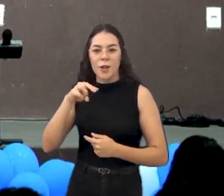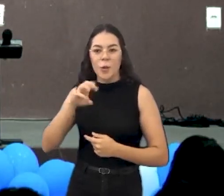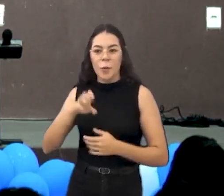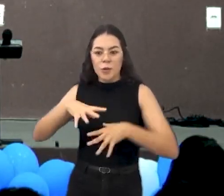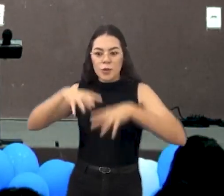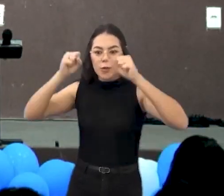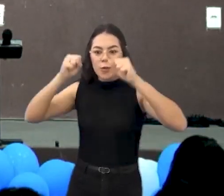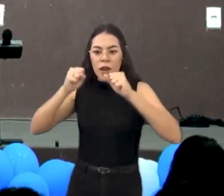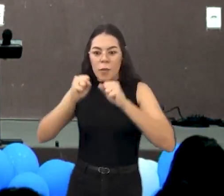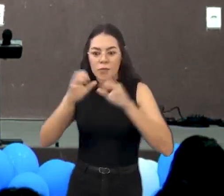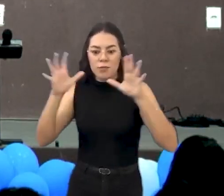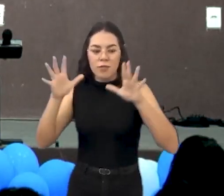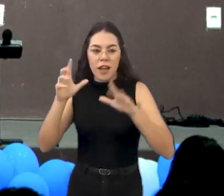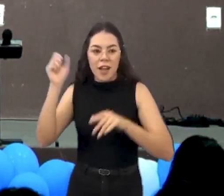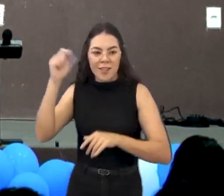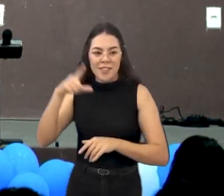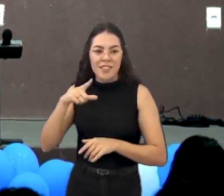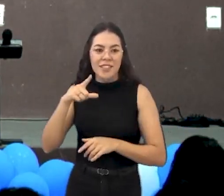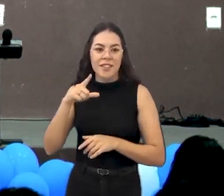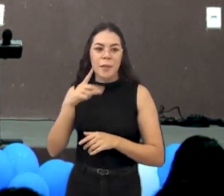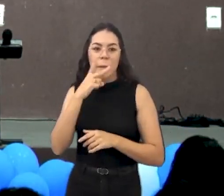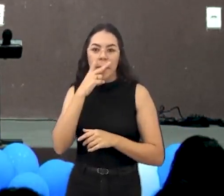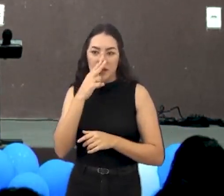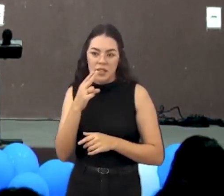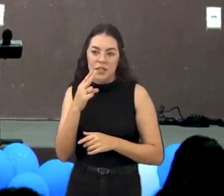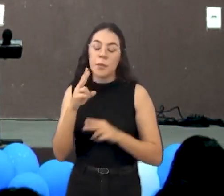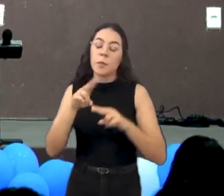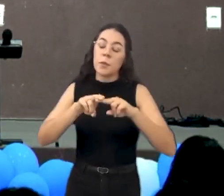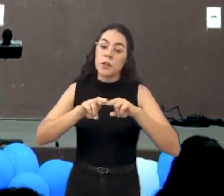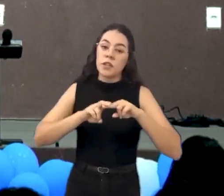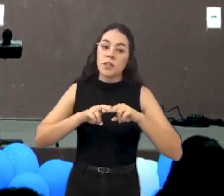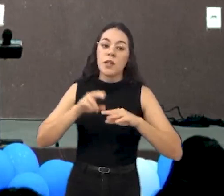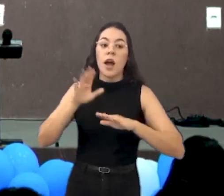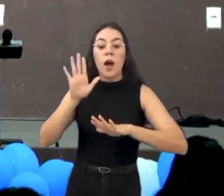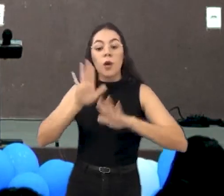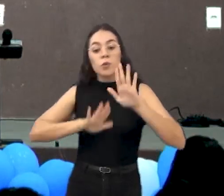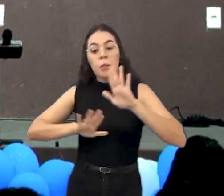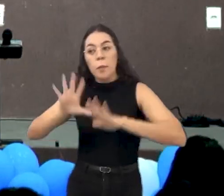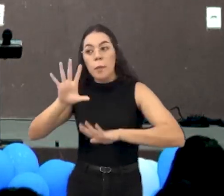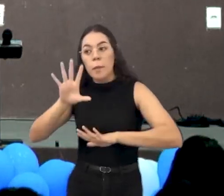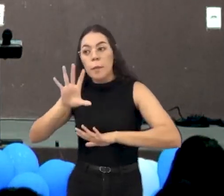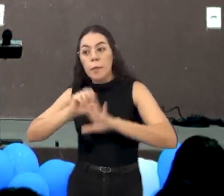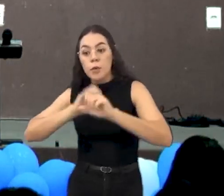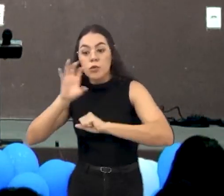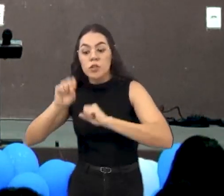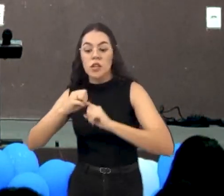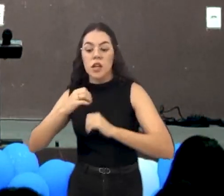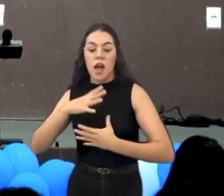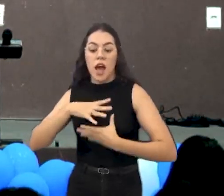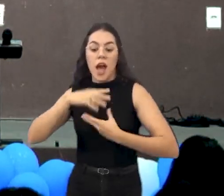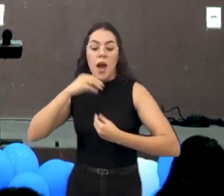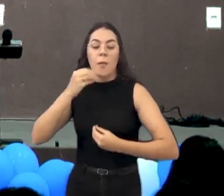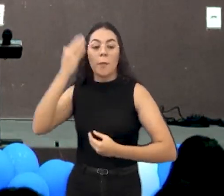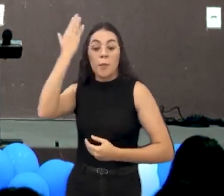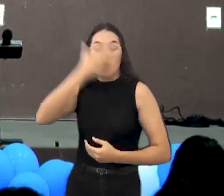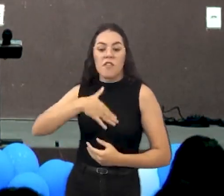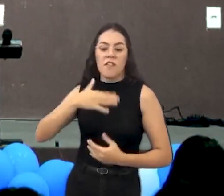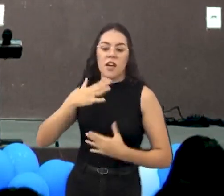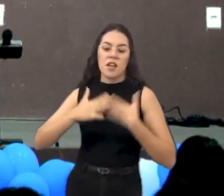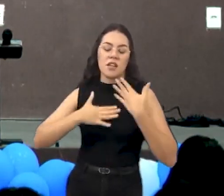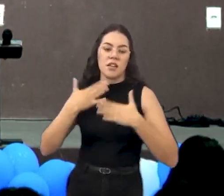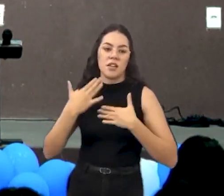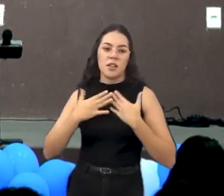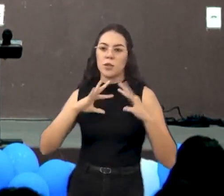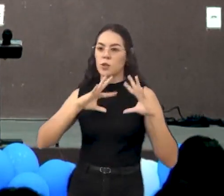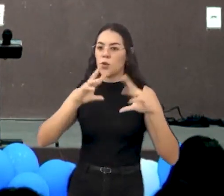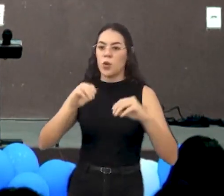Todos desejam a felicidade. E por isso, muitos buscam satisfazer sua alma para provar a alegria.